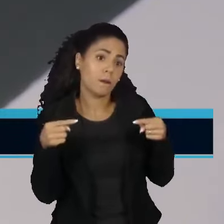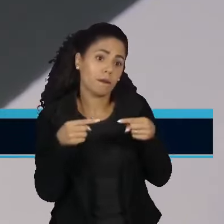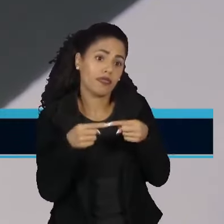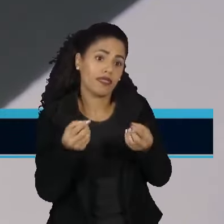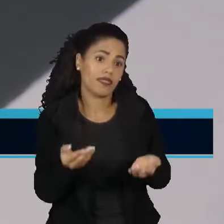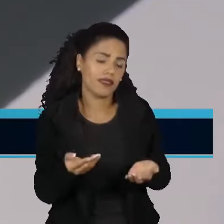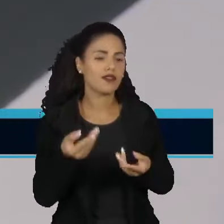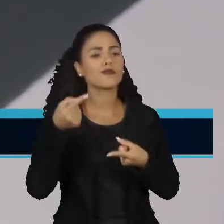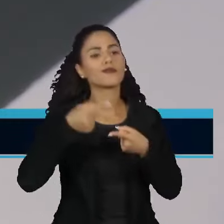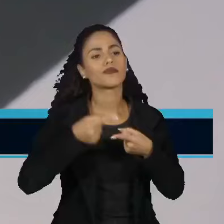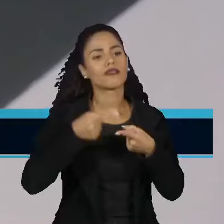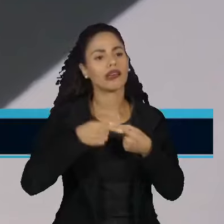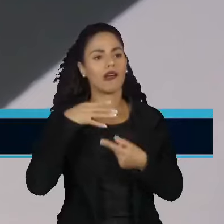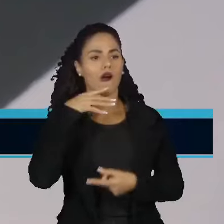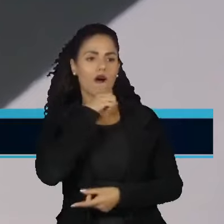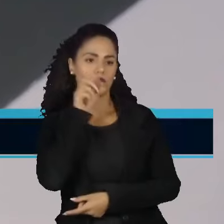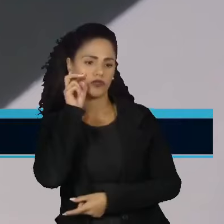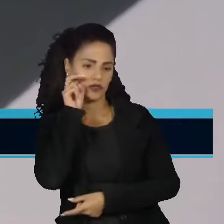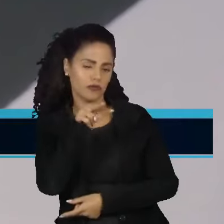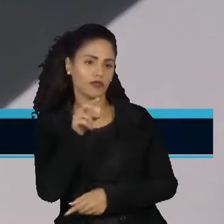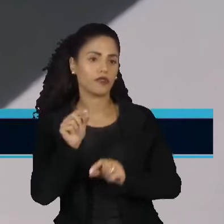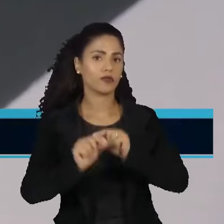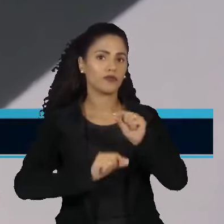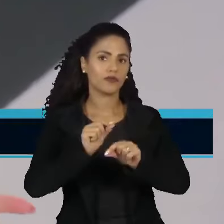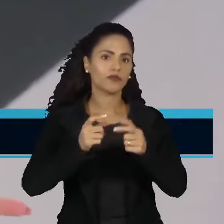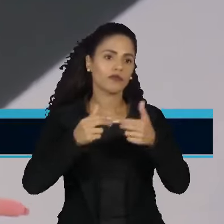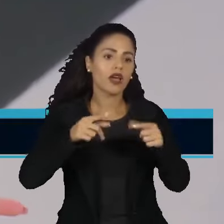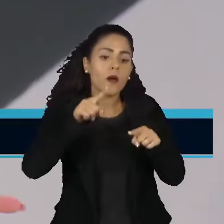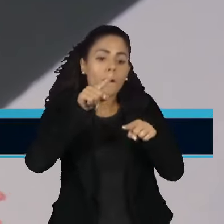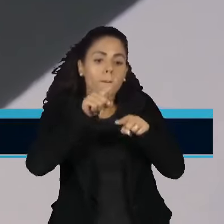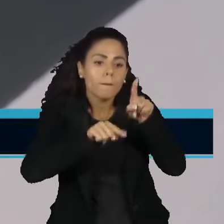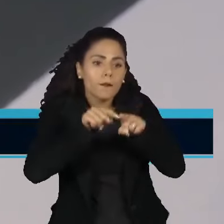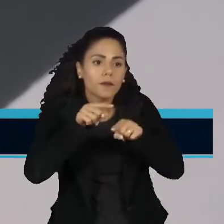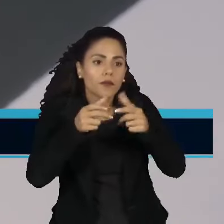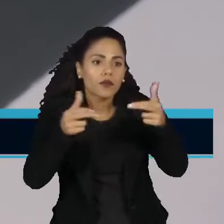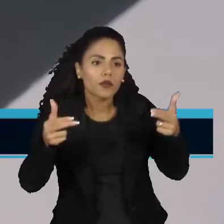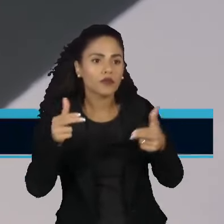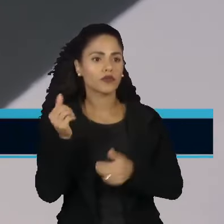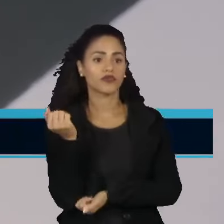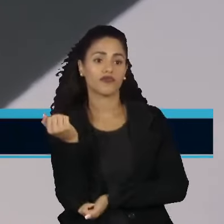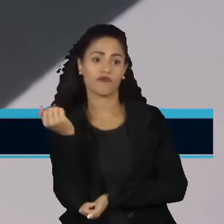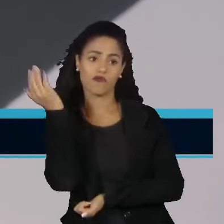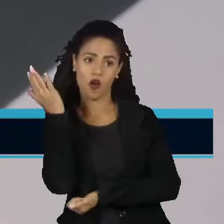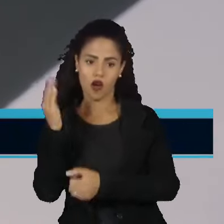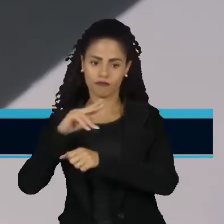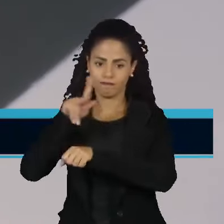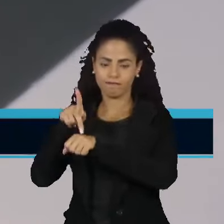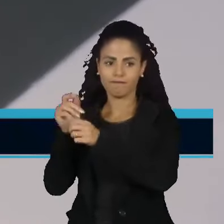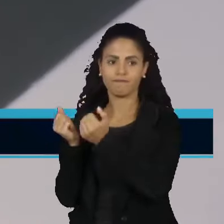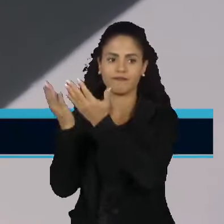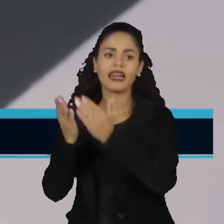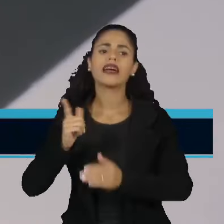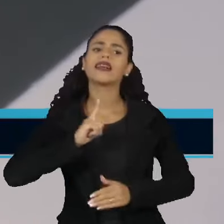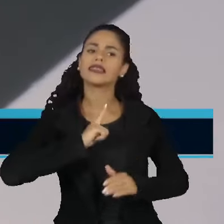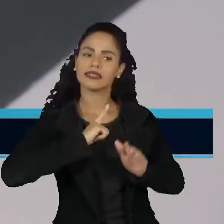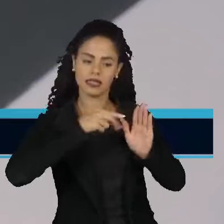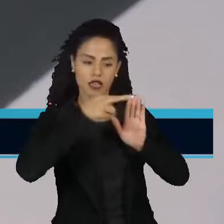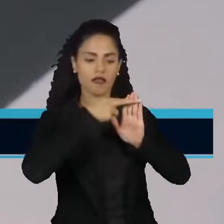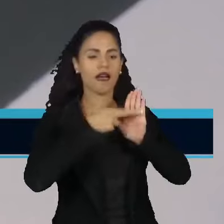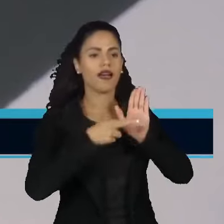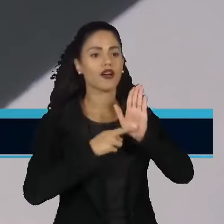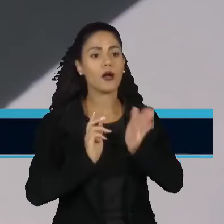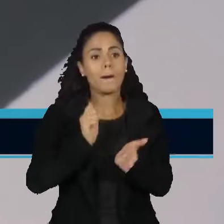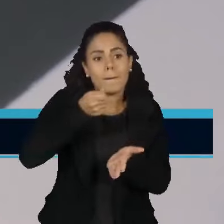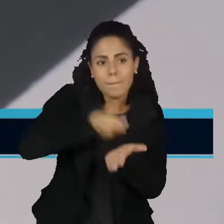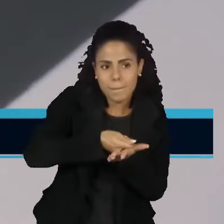que existe uma condição diferente para esses produtos que vêm de fora, né? Querendo ou não, existe a regra de que deveria se pagar, né?